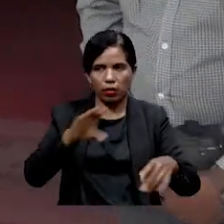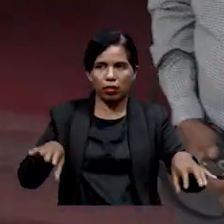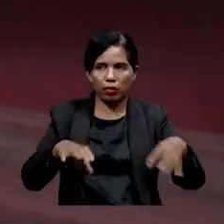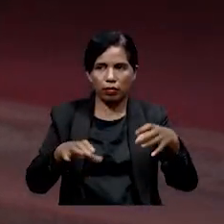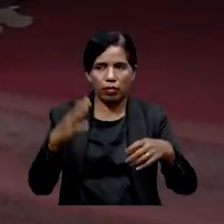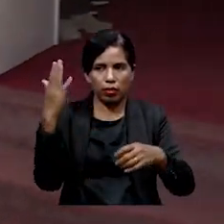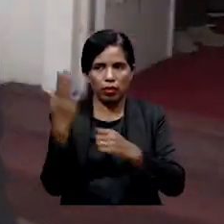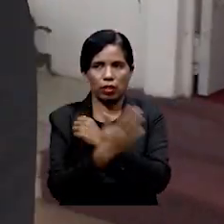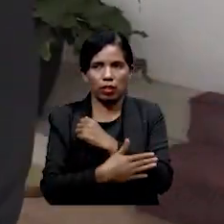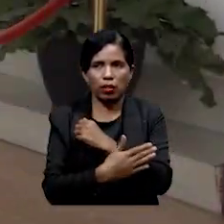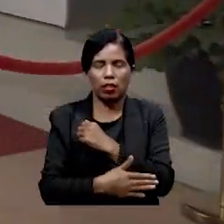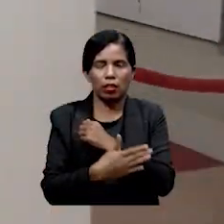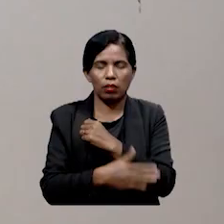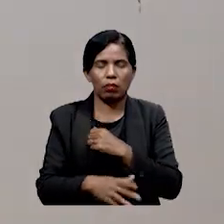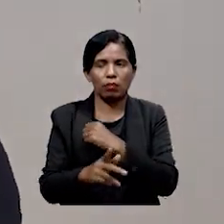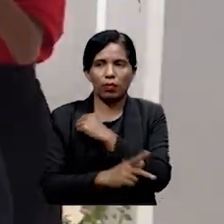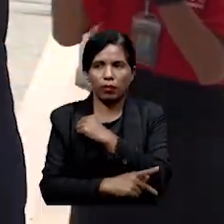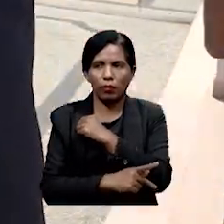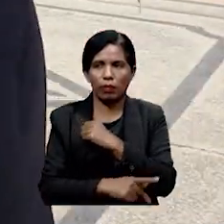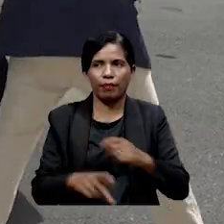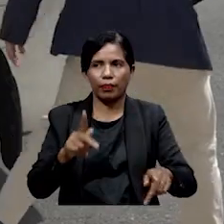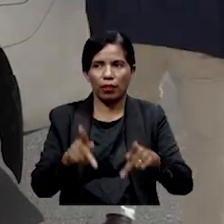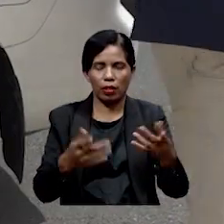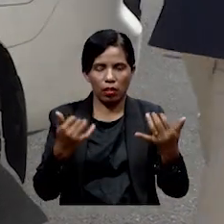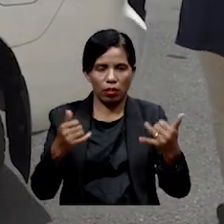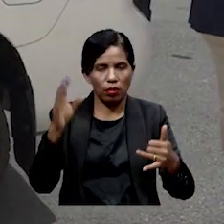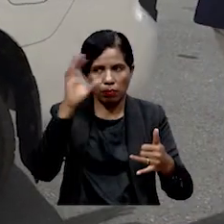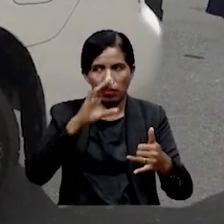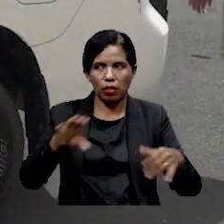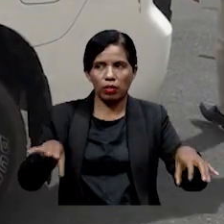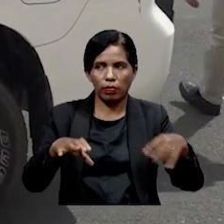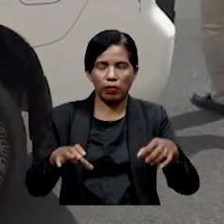e Portugal. Cidadão Sirene B. Magdadão Ne, Buca Serviço